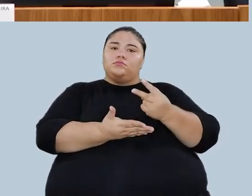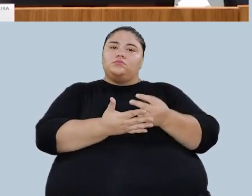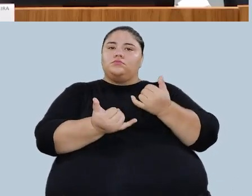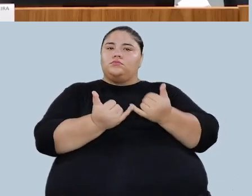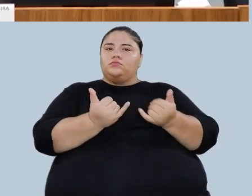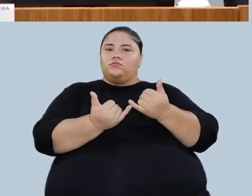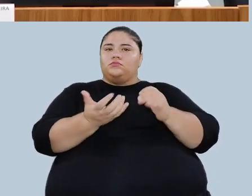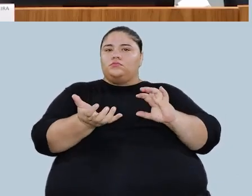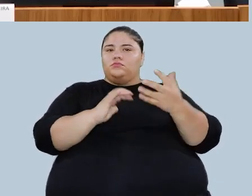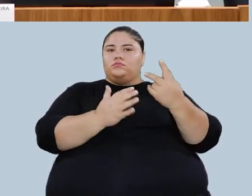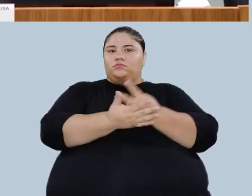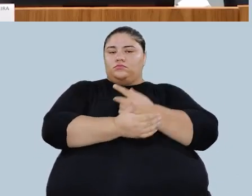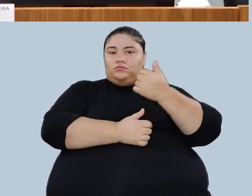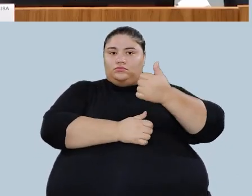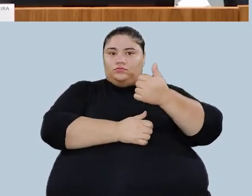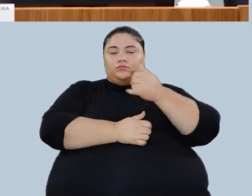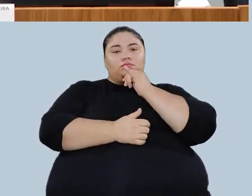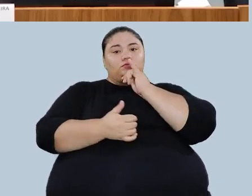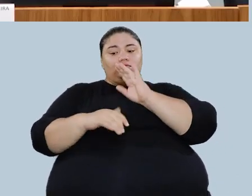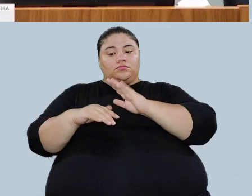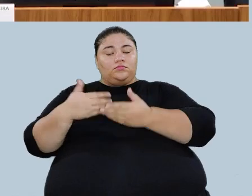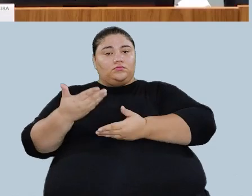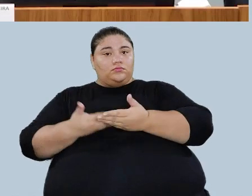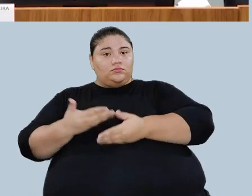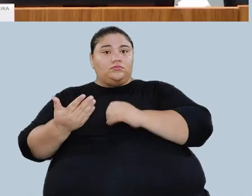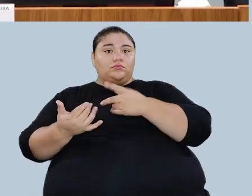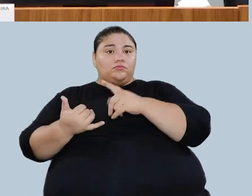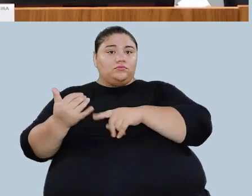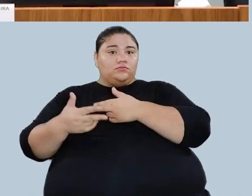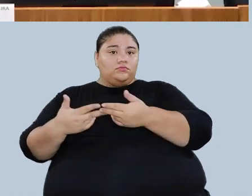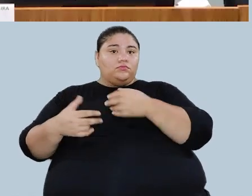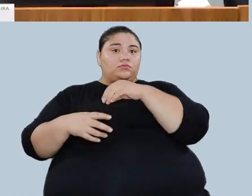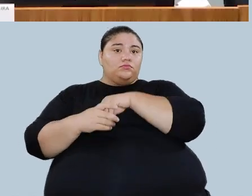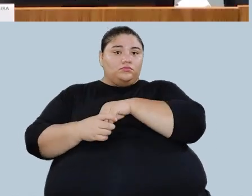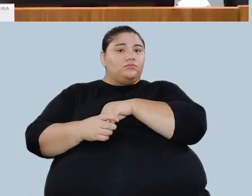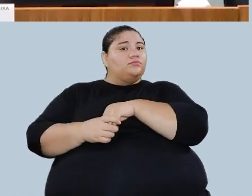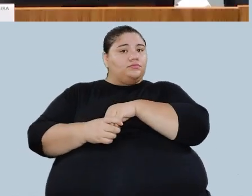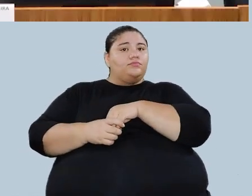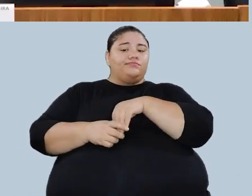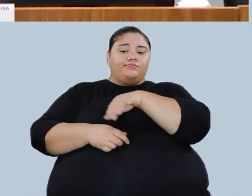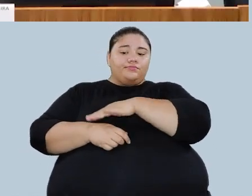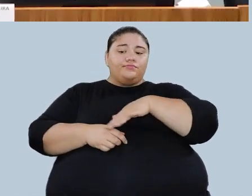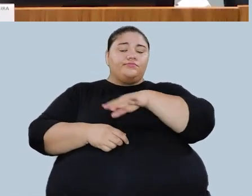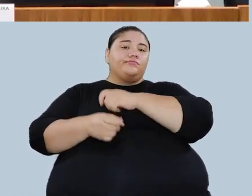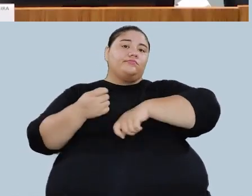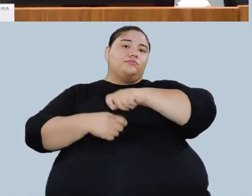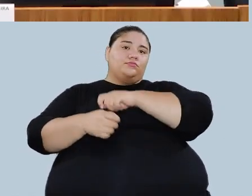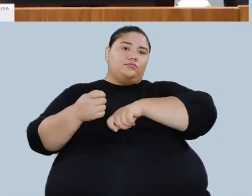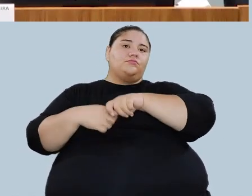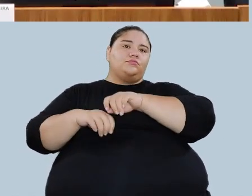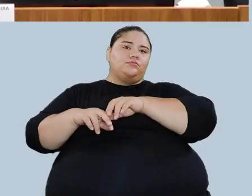parcial, que ocorrer primeiro nas operações com bens ou serviços, isso também vai se dar no mercado financeiro, um mercado extremamente